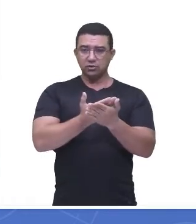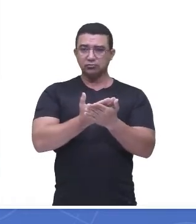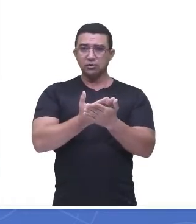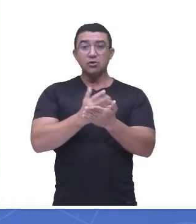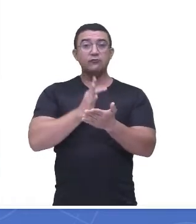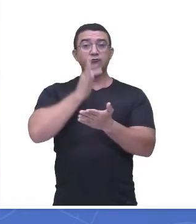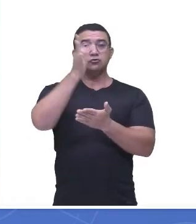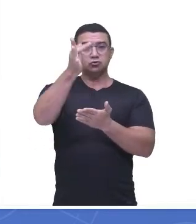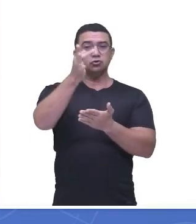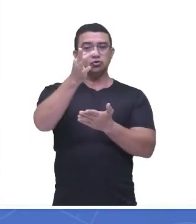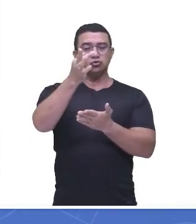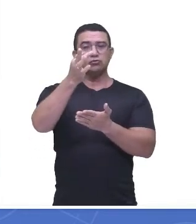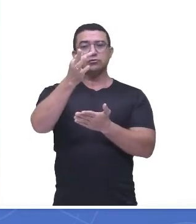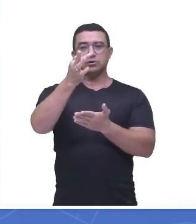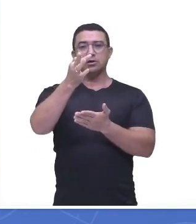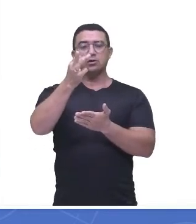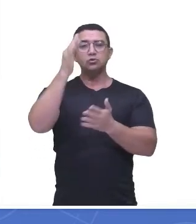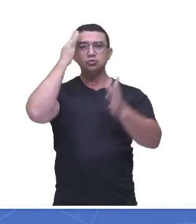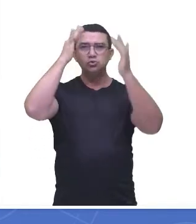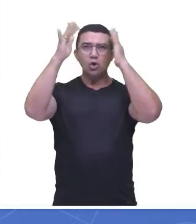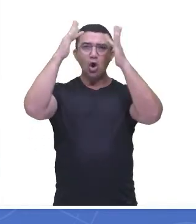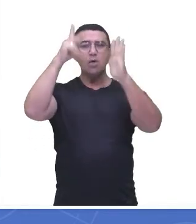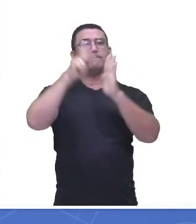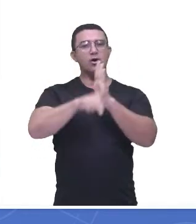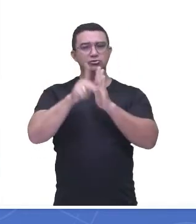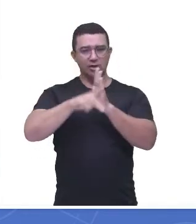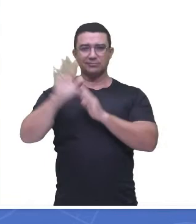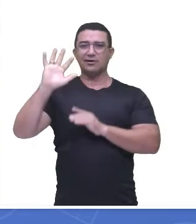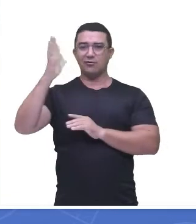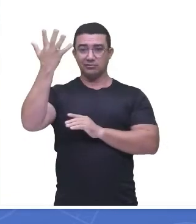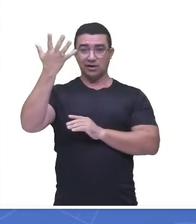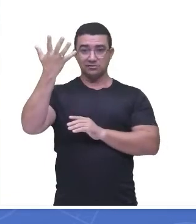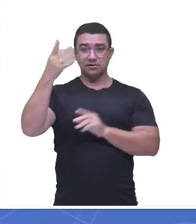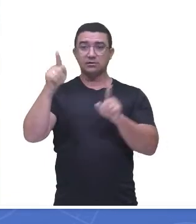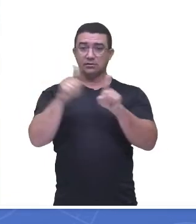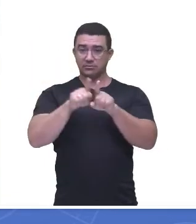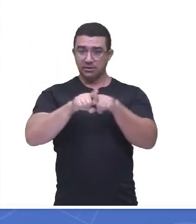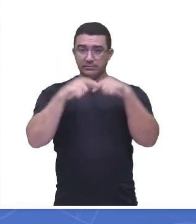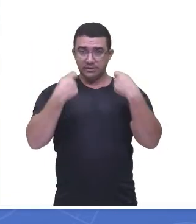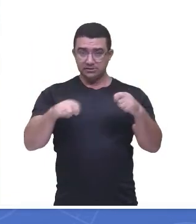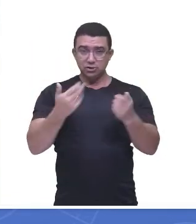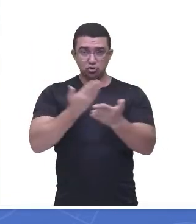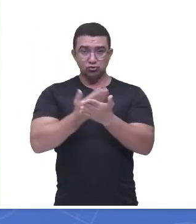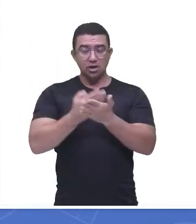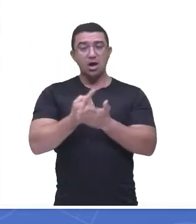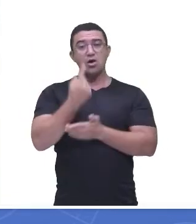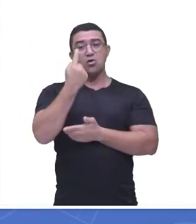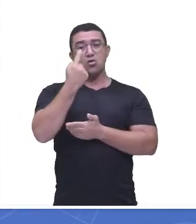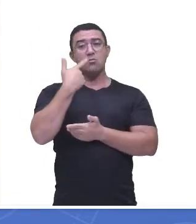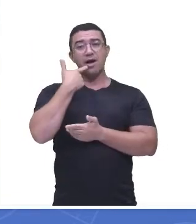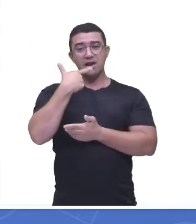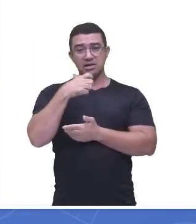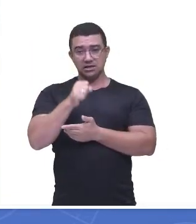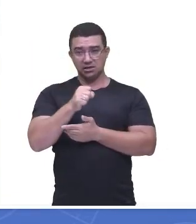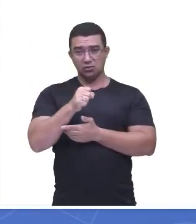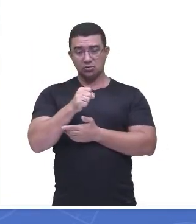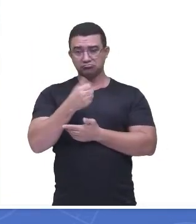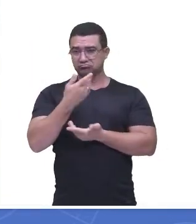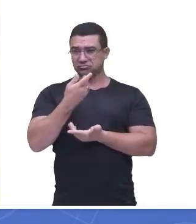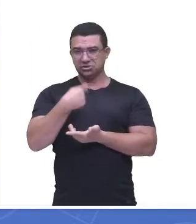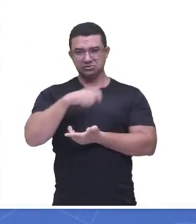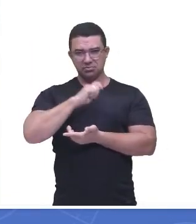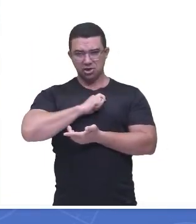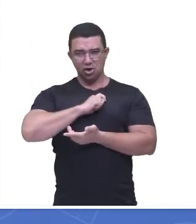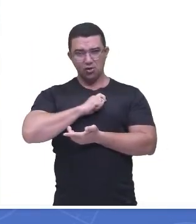à realização dos nossos projetos. E estudar uma língua, e que essa seja uma das línguas, seja o espanhol, melhor